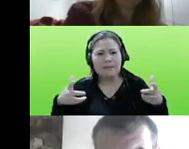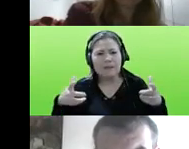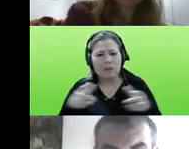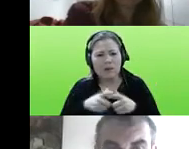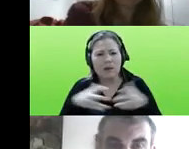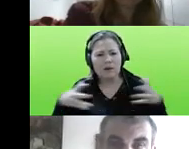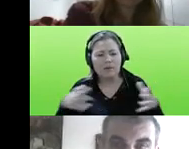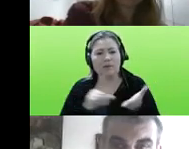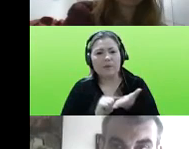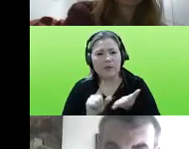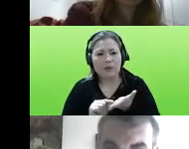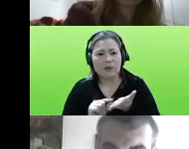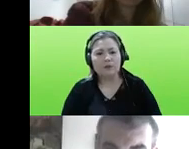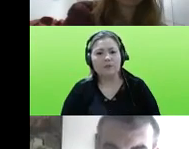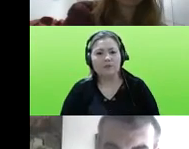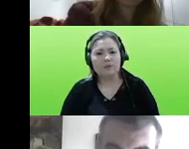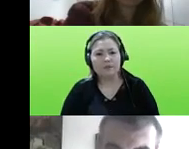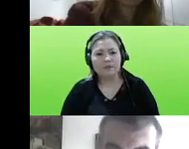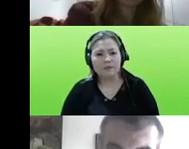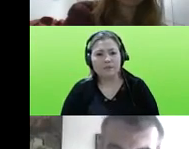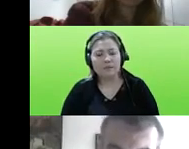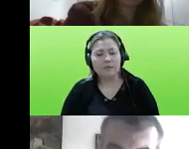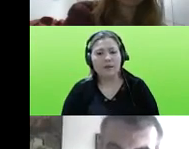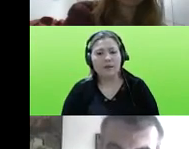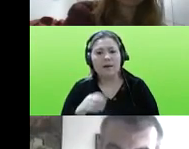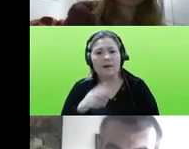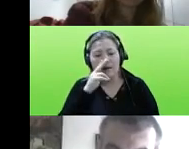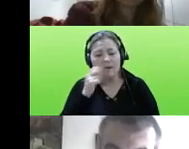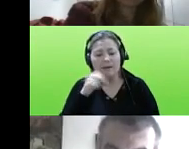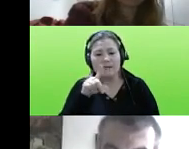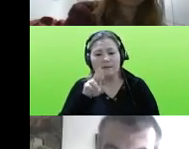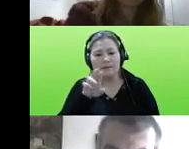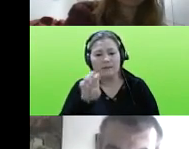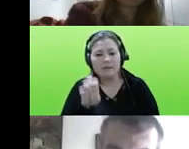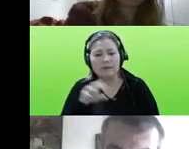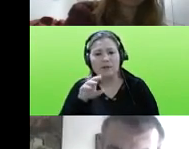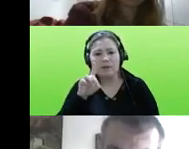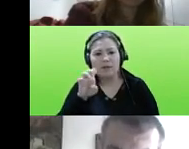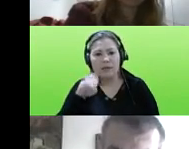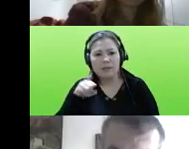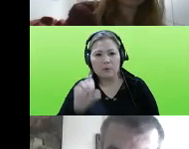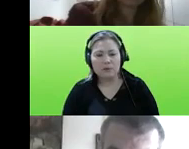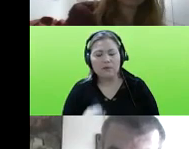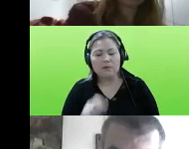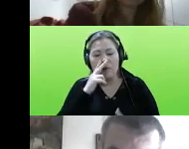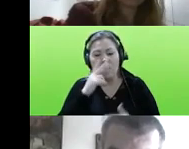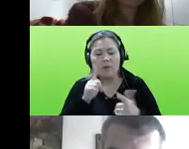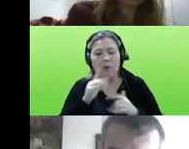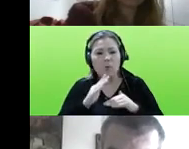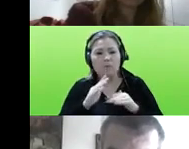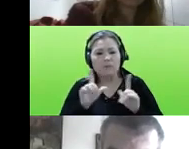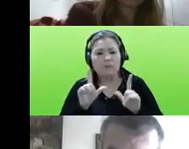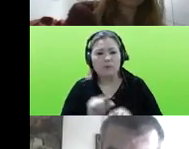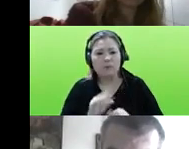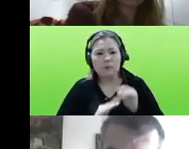na, né, ao Undoing the Demos, é, por assim dizer, desconstruindo o